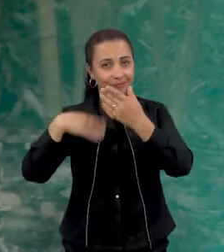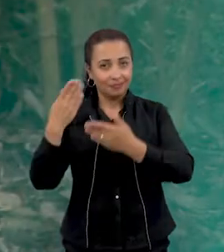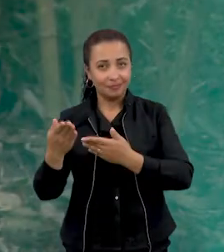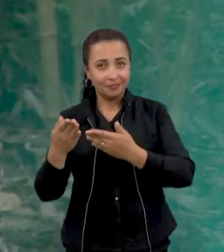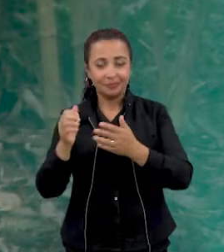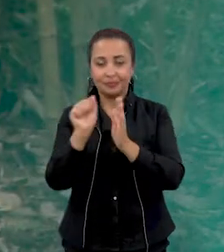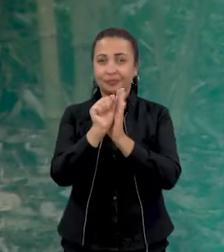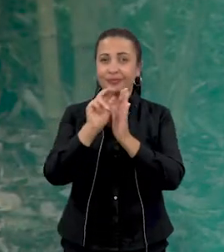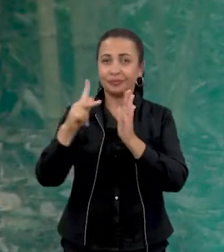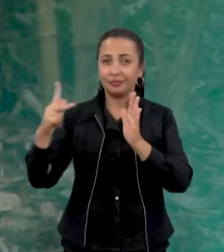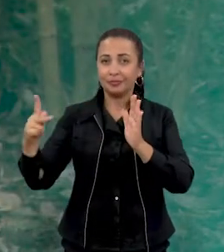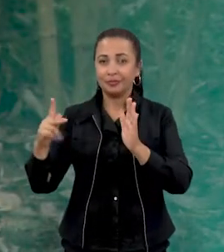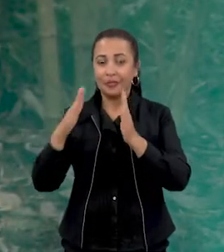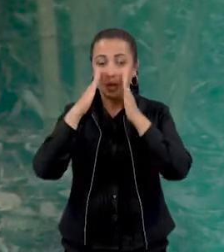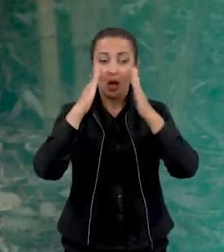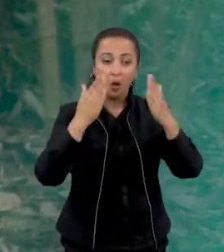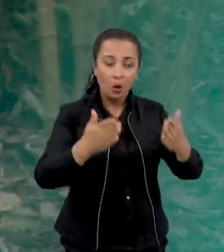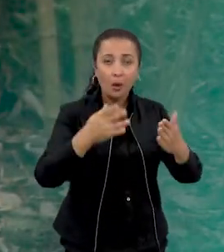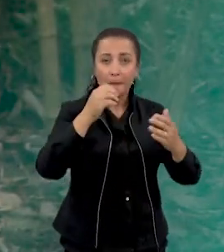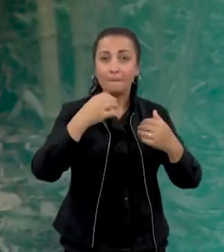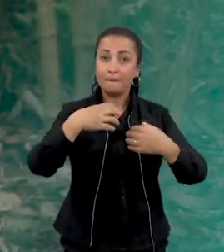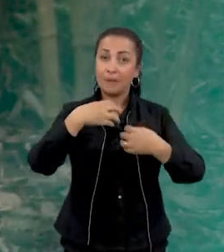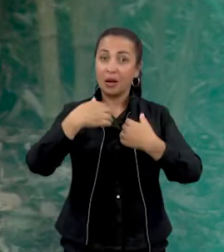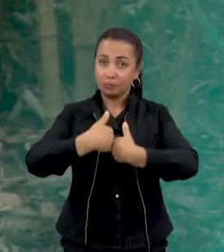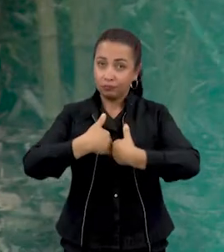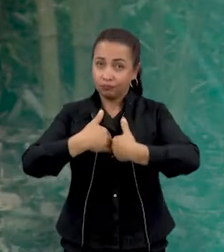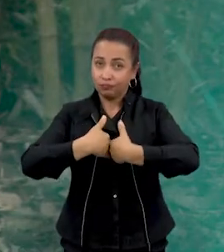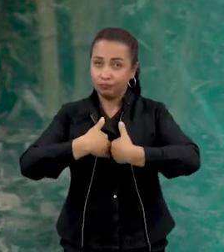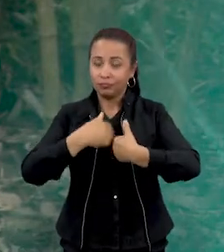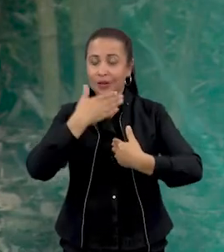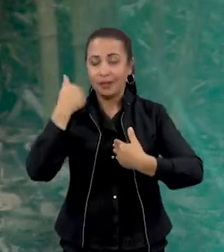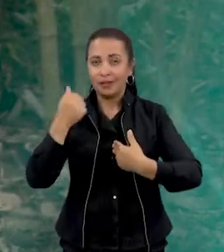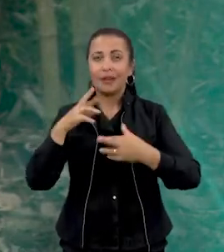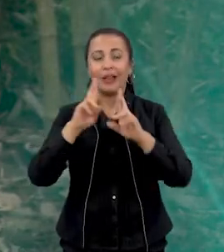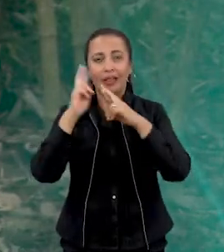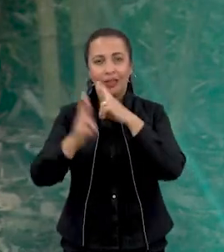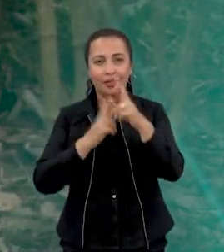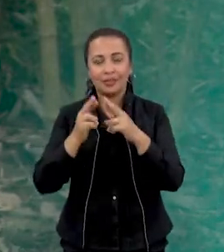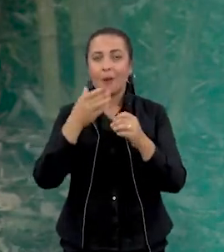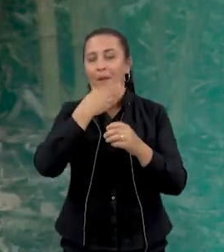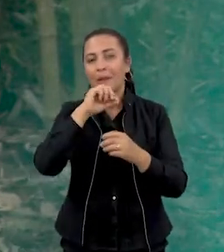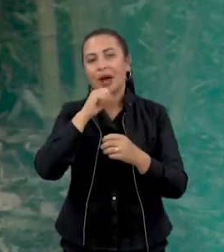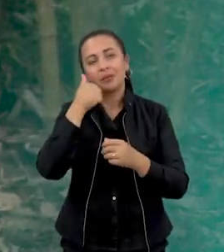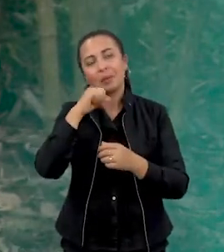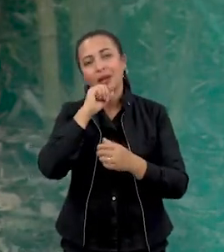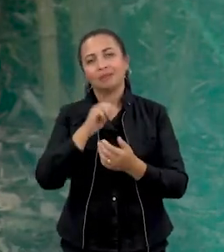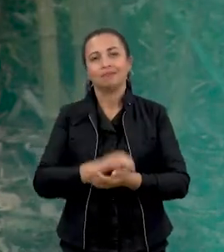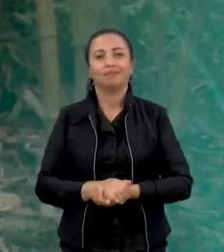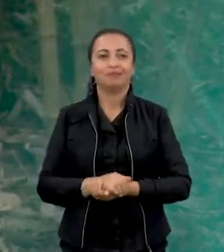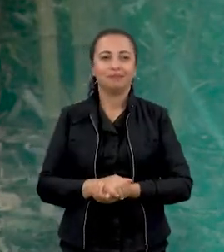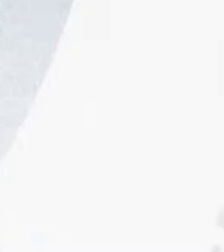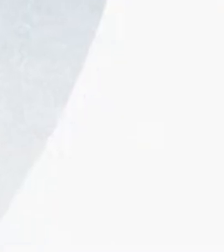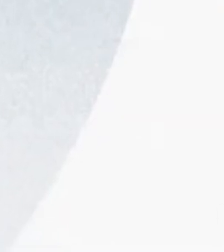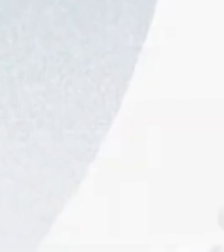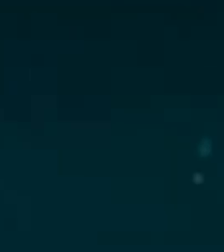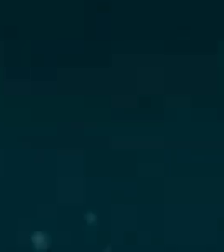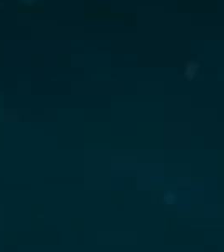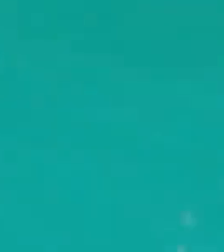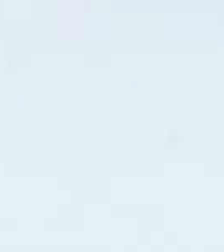A seguir, um aplicativo direcionado aos autistas melhora a relação entre pais e filhos. É depois do intervalo.